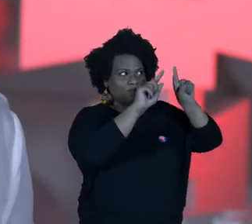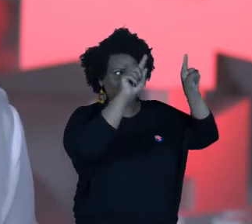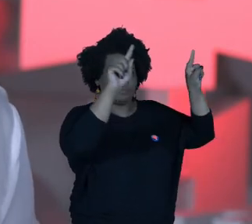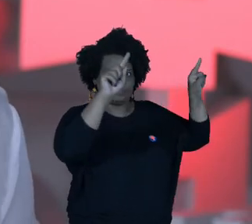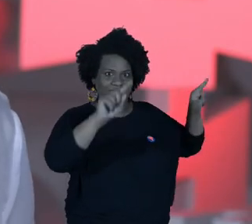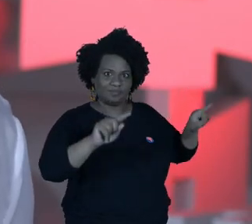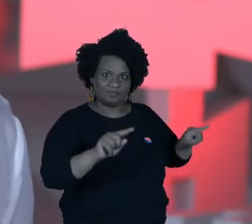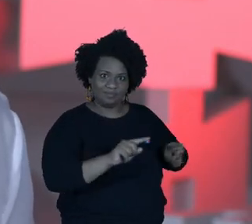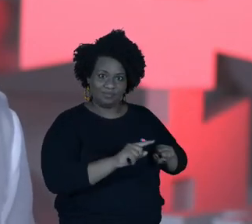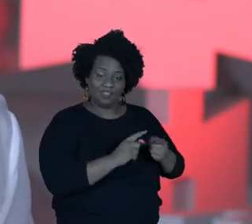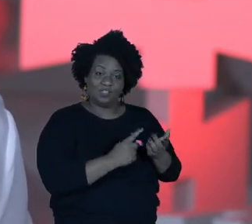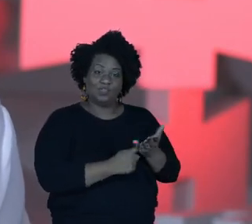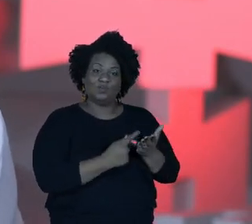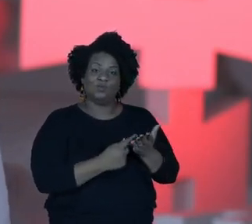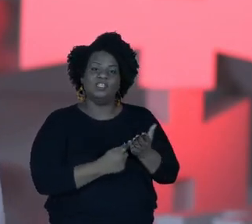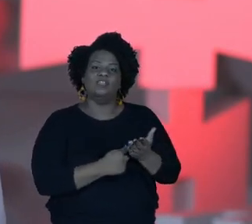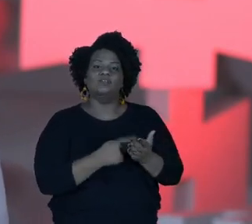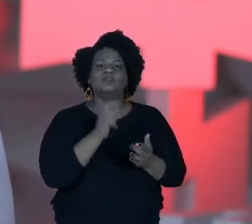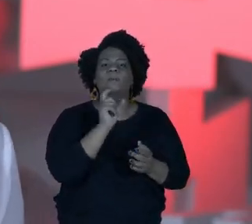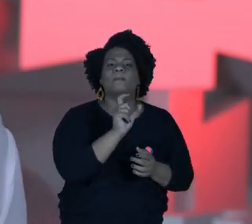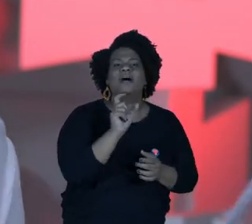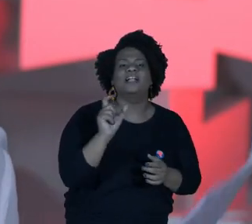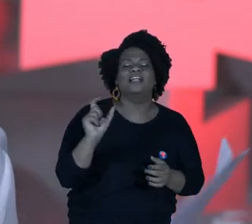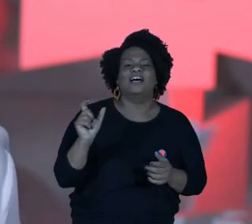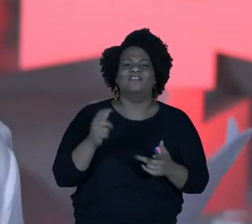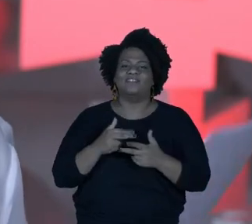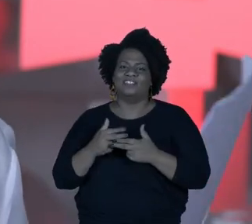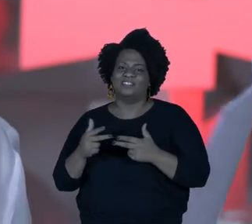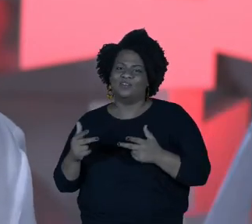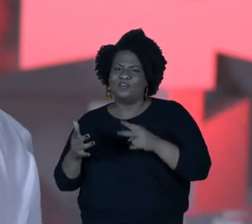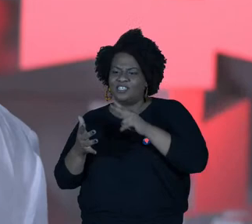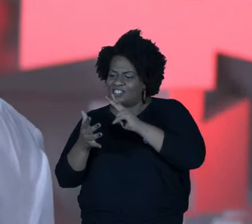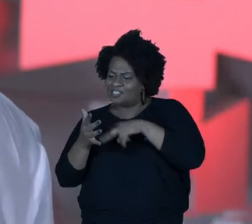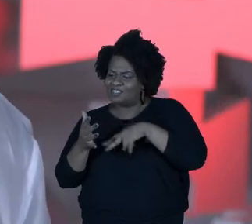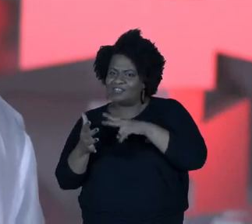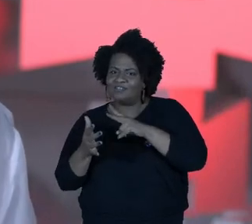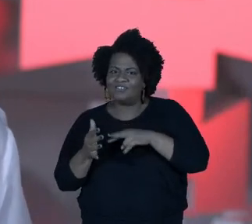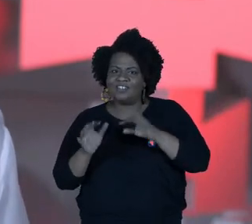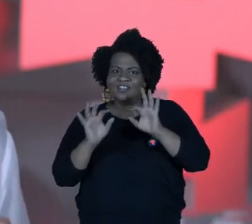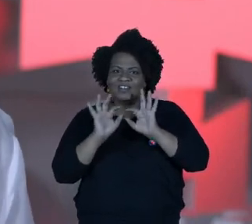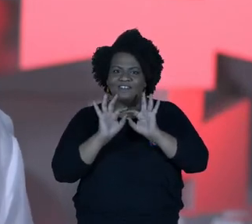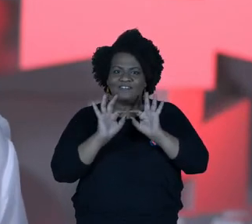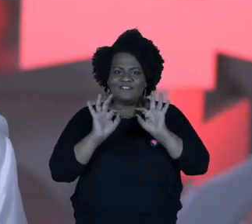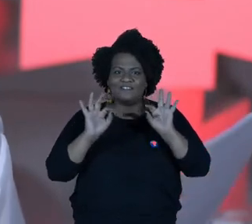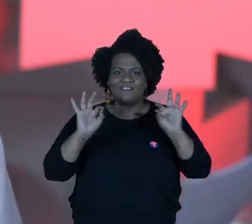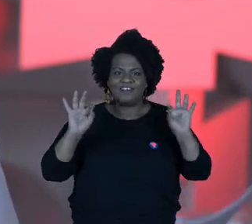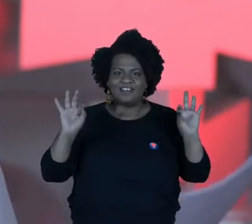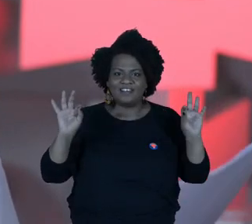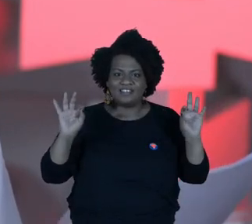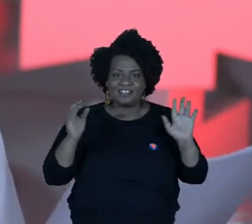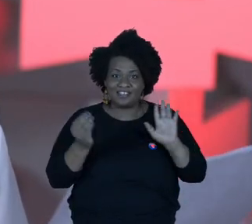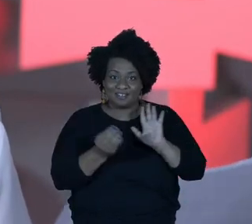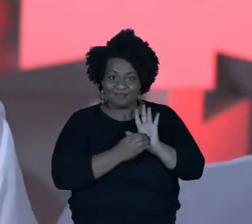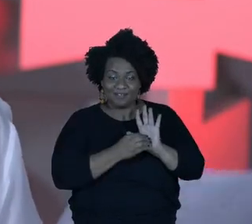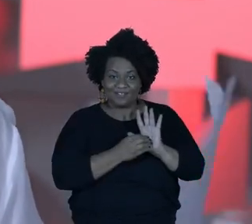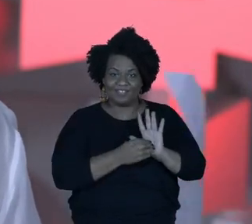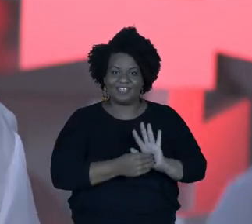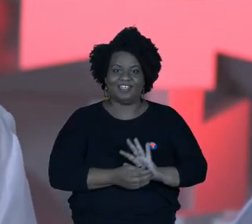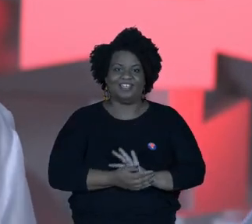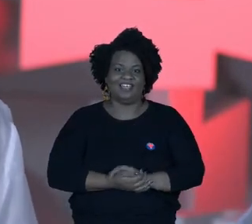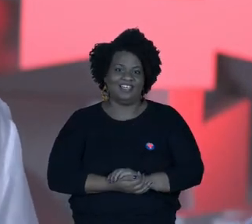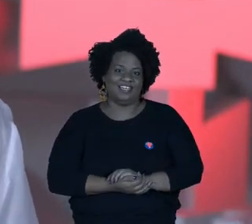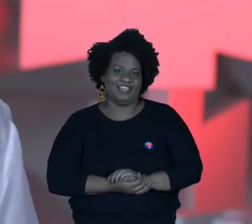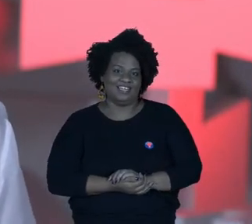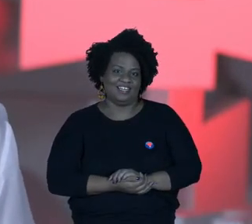no livro As Palavras e as Coisas. Eu vou ler só uma frasezinha que ele coloca, que